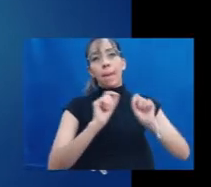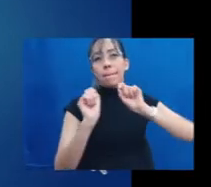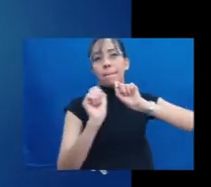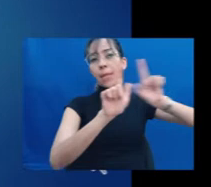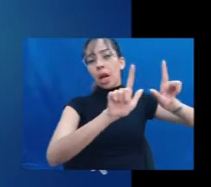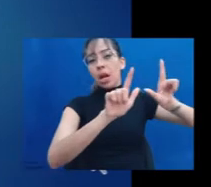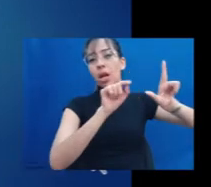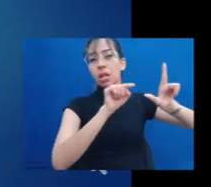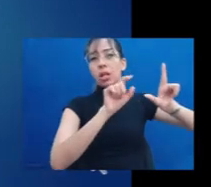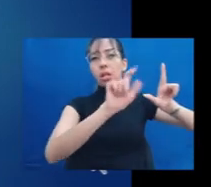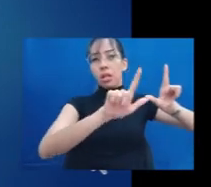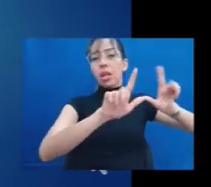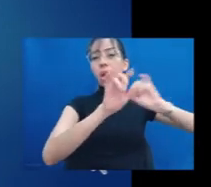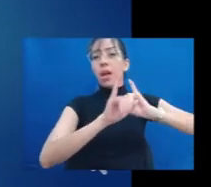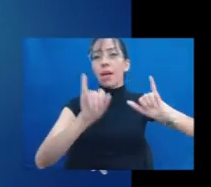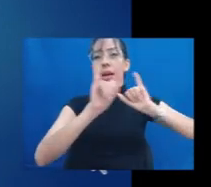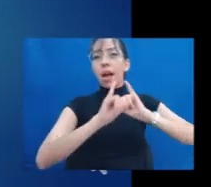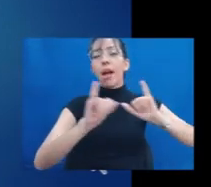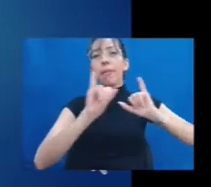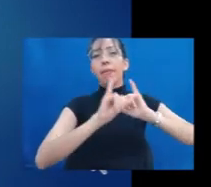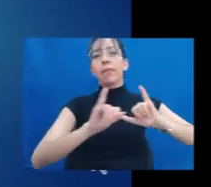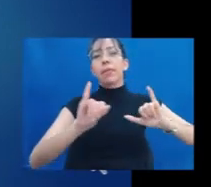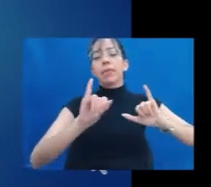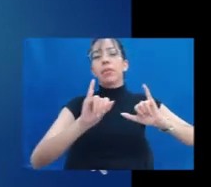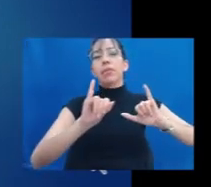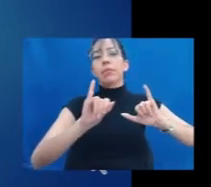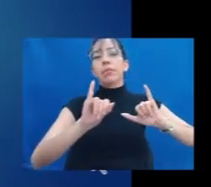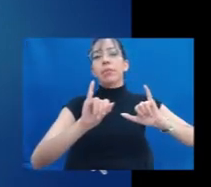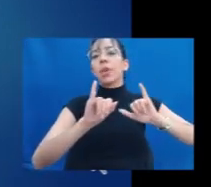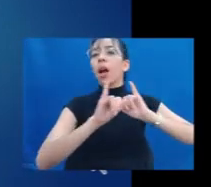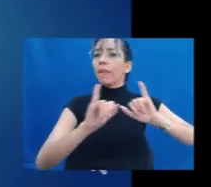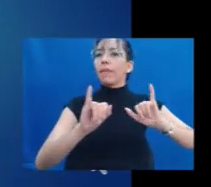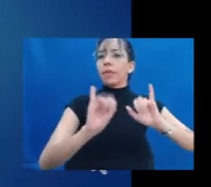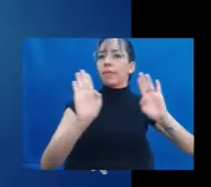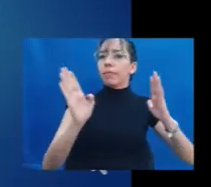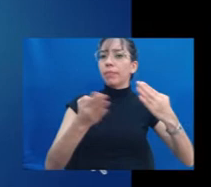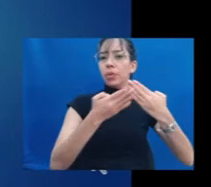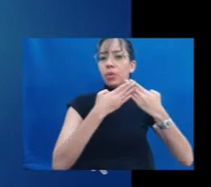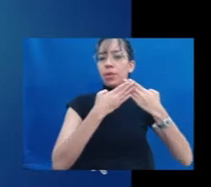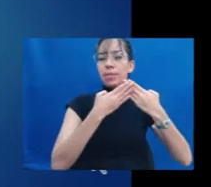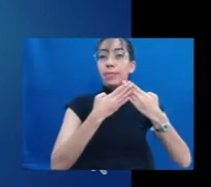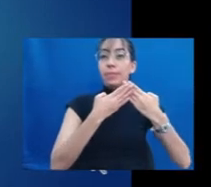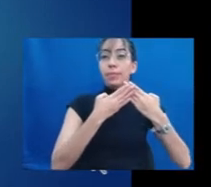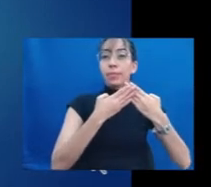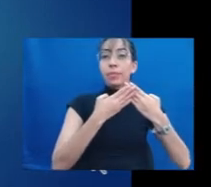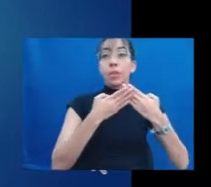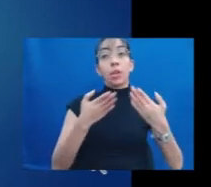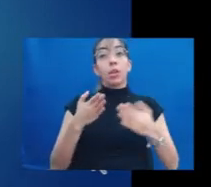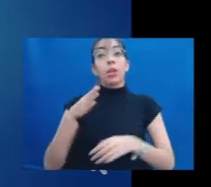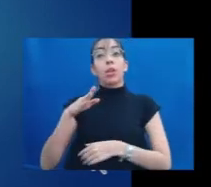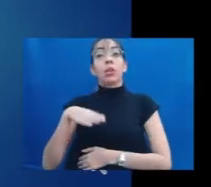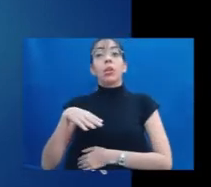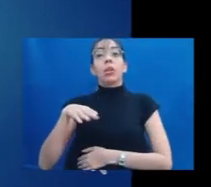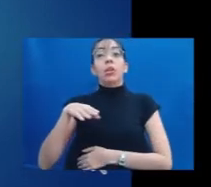observar que o laboratório, né, foi interditado. A gente tem aqui as placas mostrando que o laboratório foi interditado aí pela chefia, né,